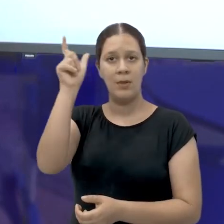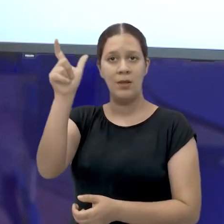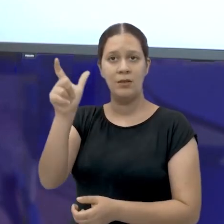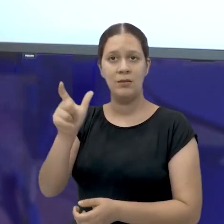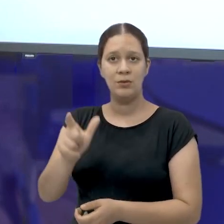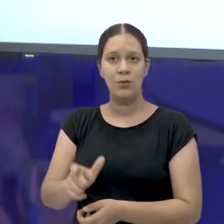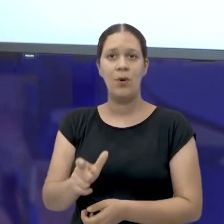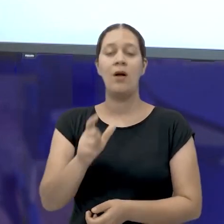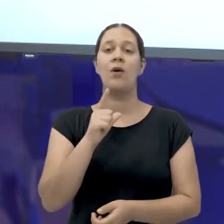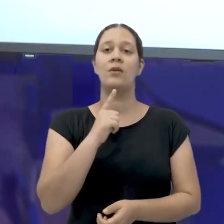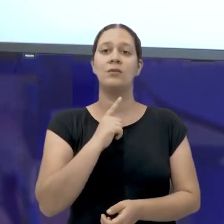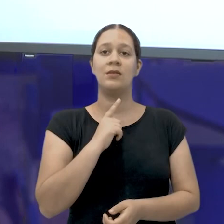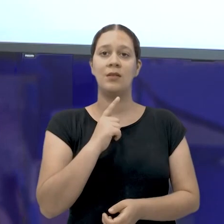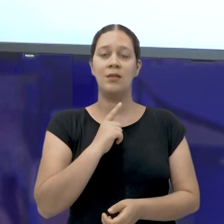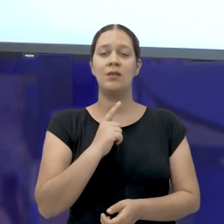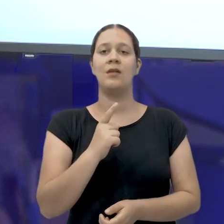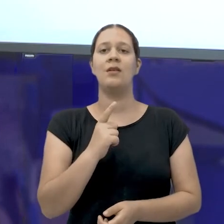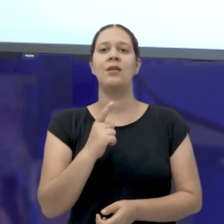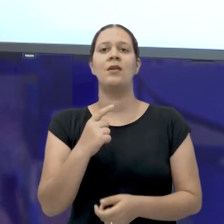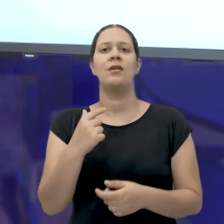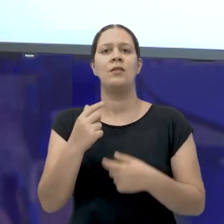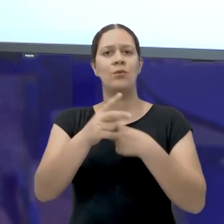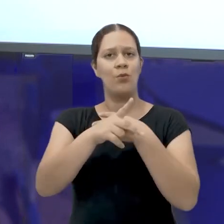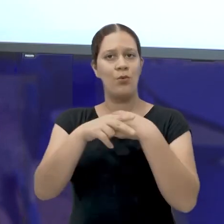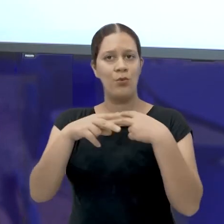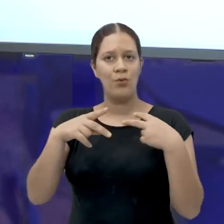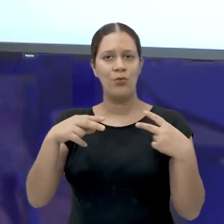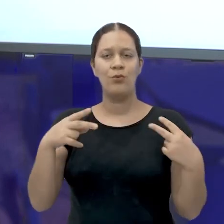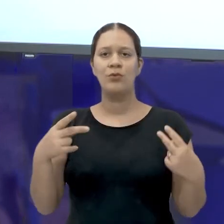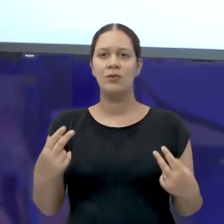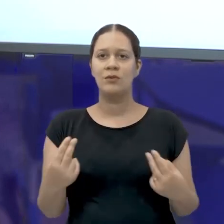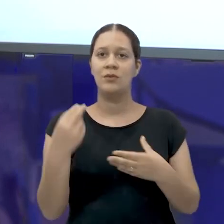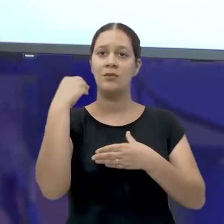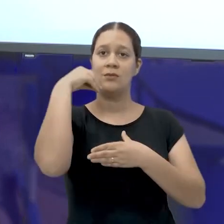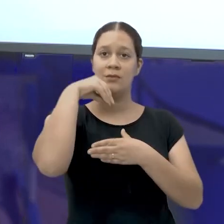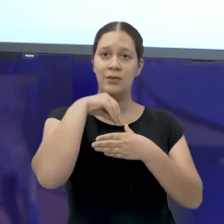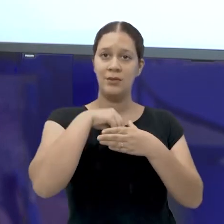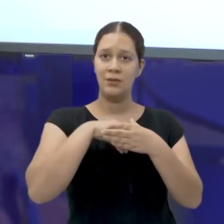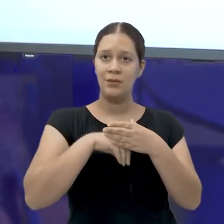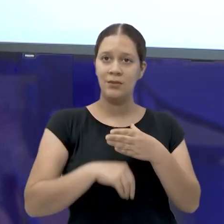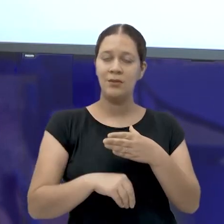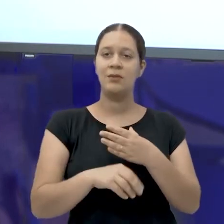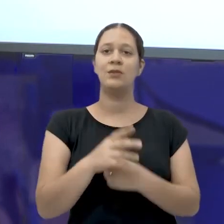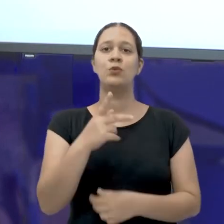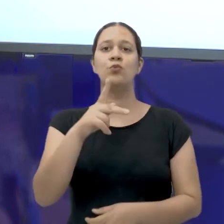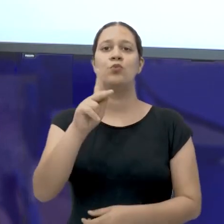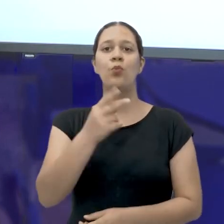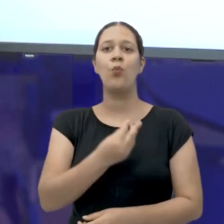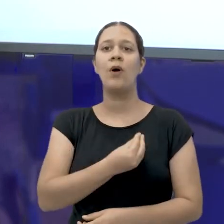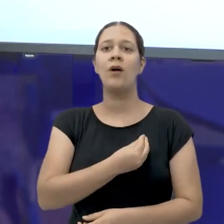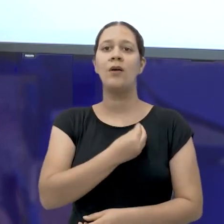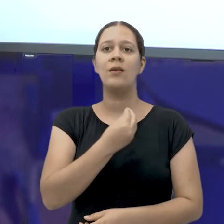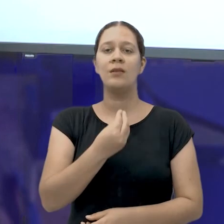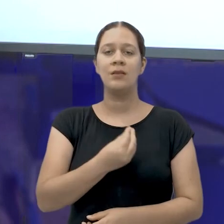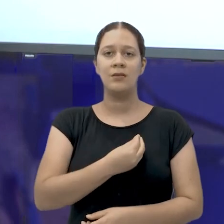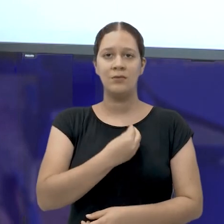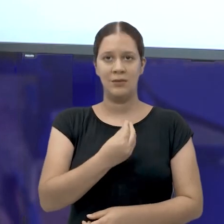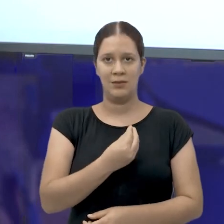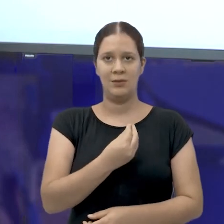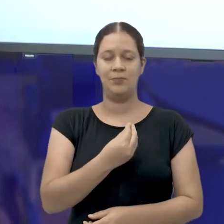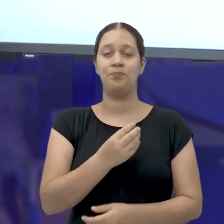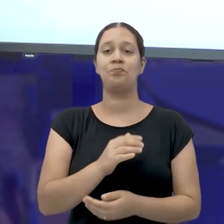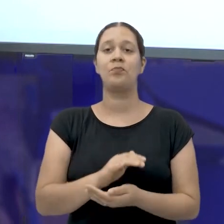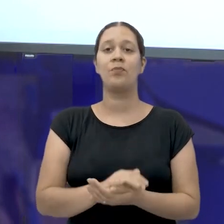elas, têm alguma coisa de religioso ou de religiosidade em sua vida, em sua